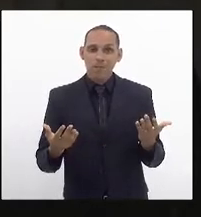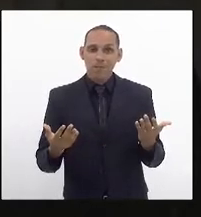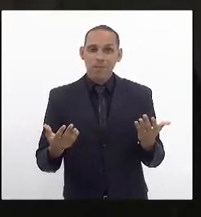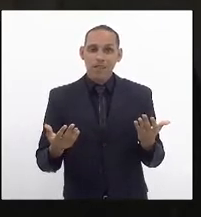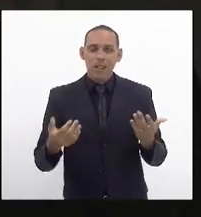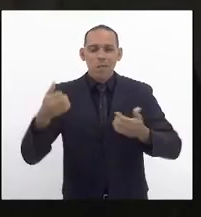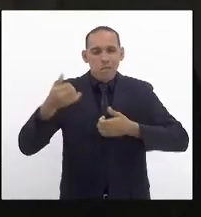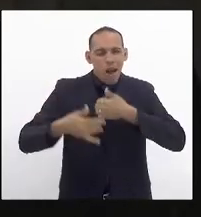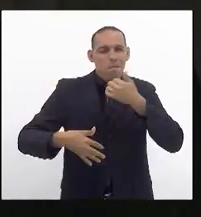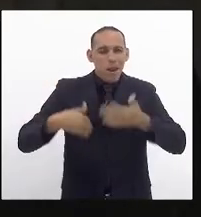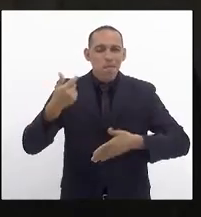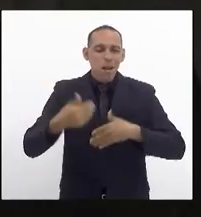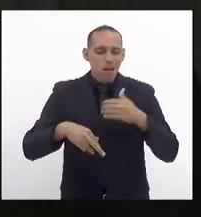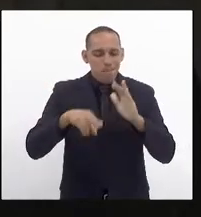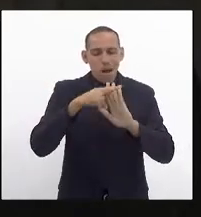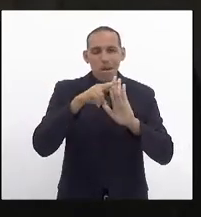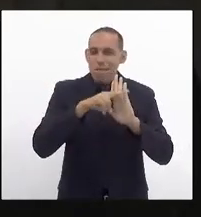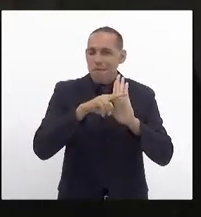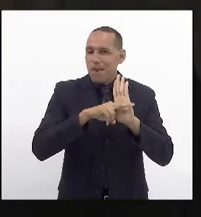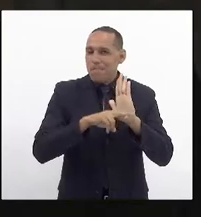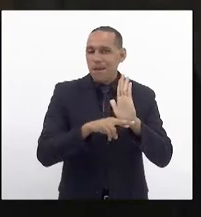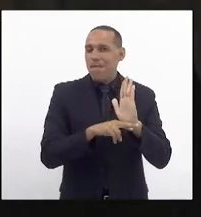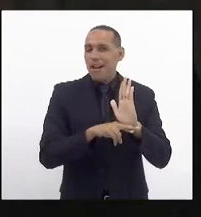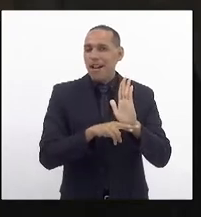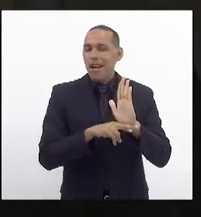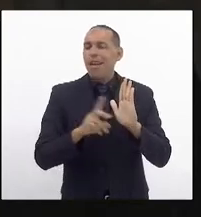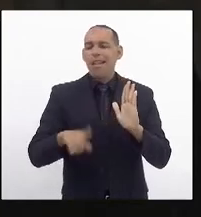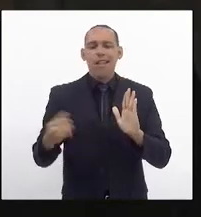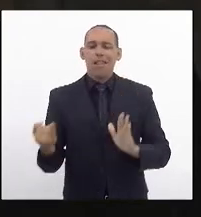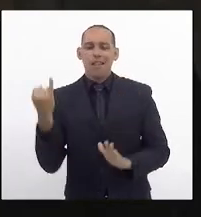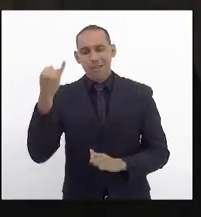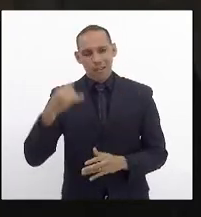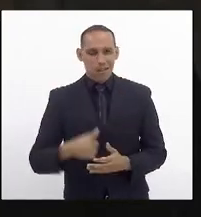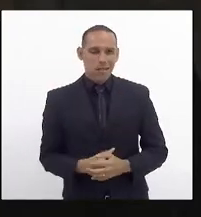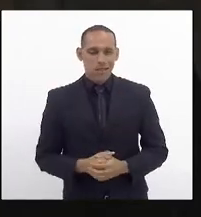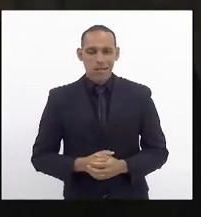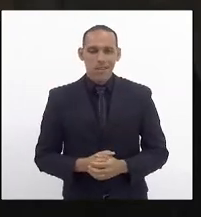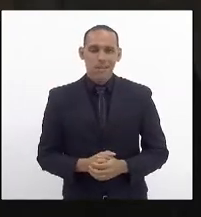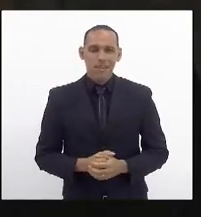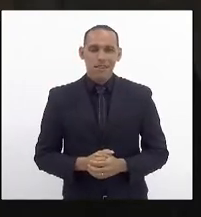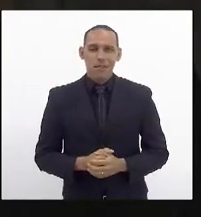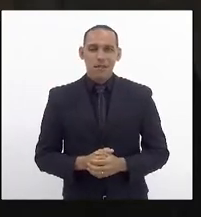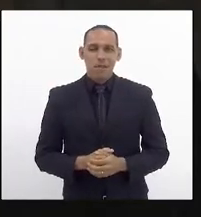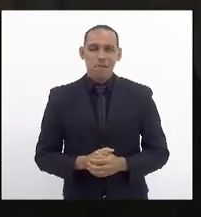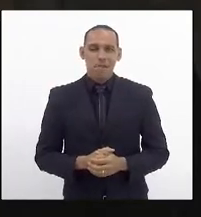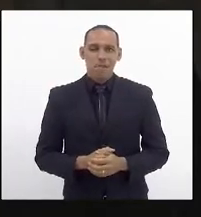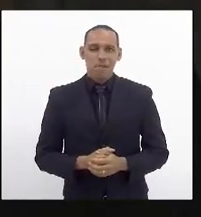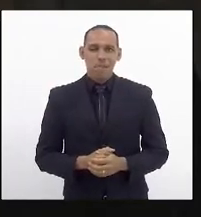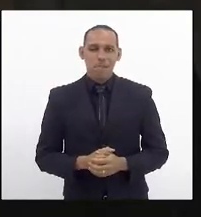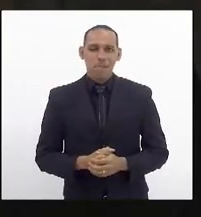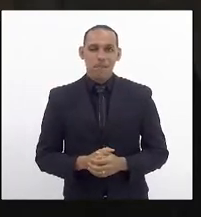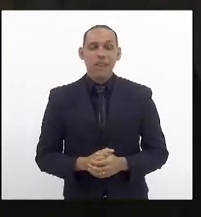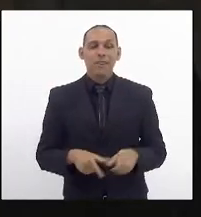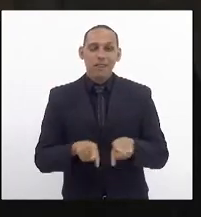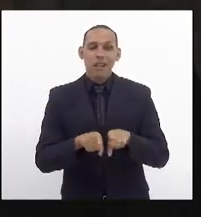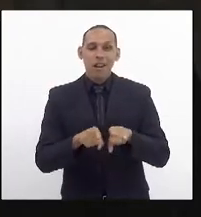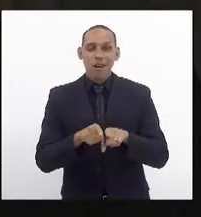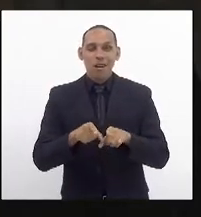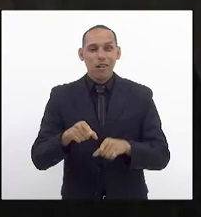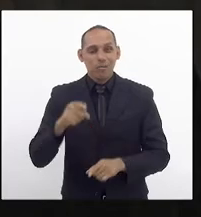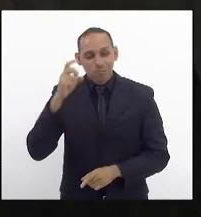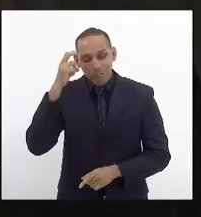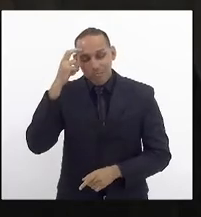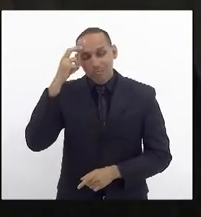essa regra desse que foi feita é muito importante muito bem inteligente bem